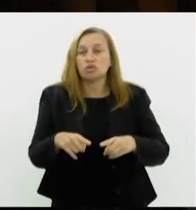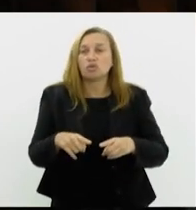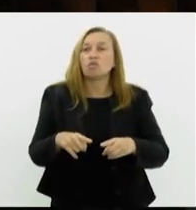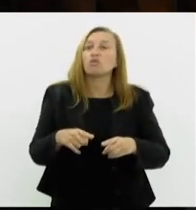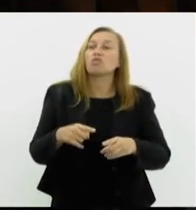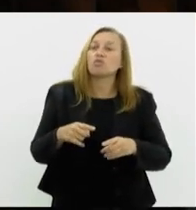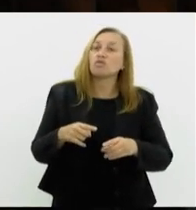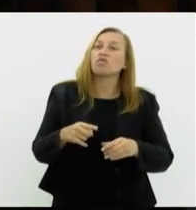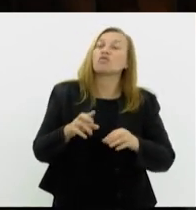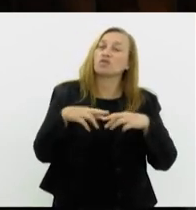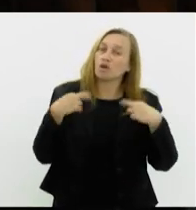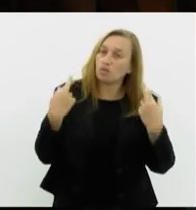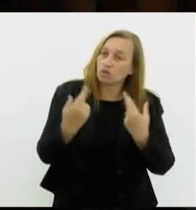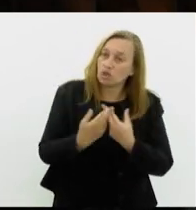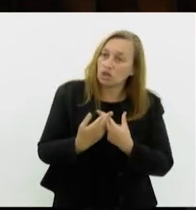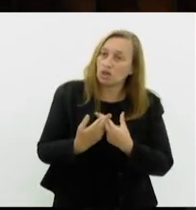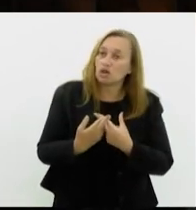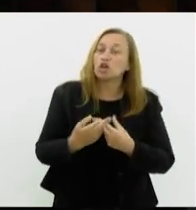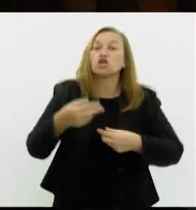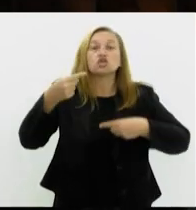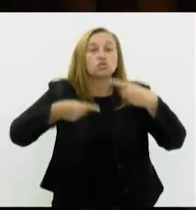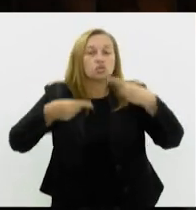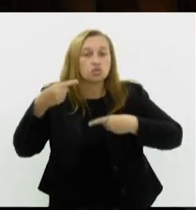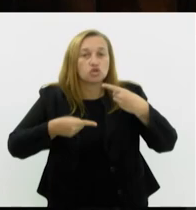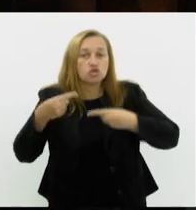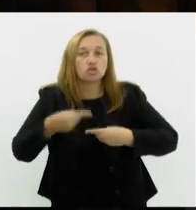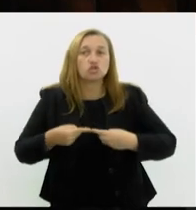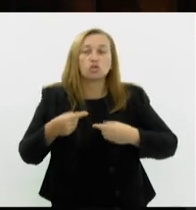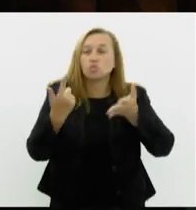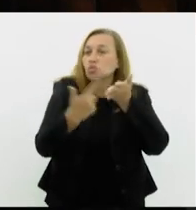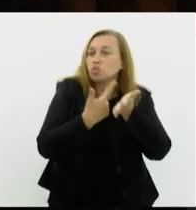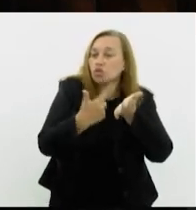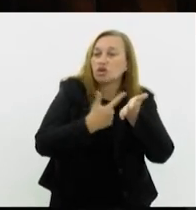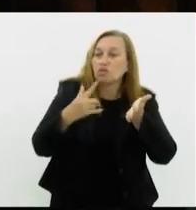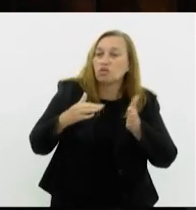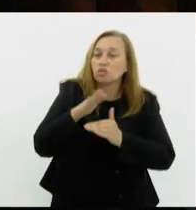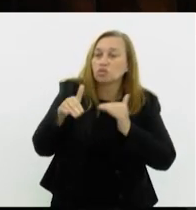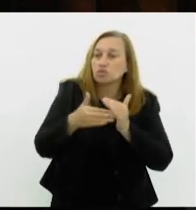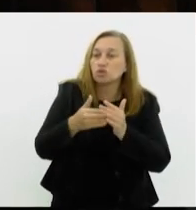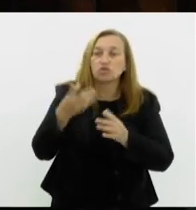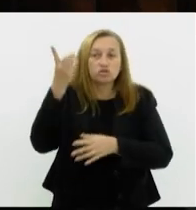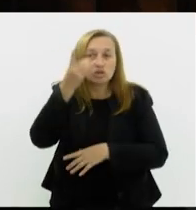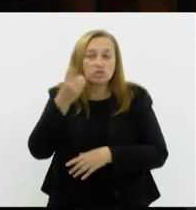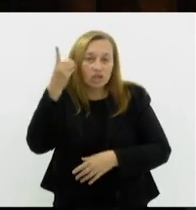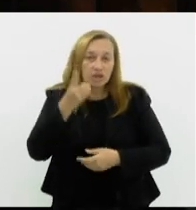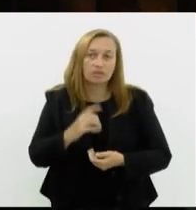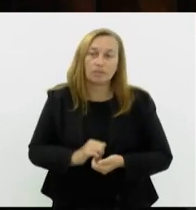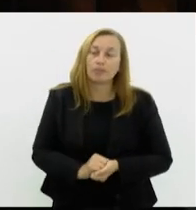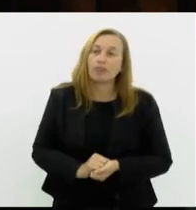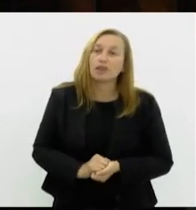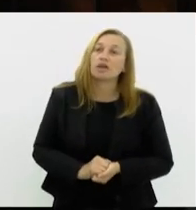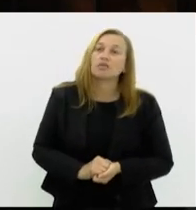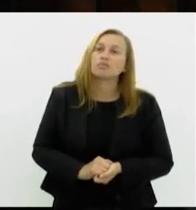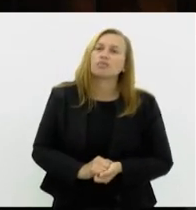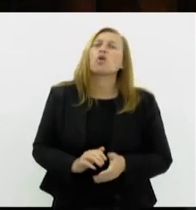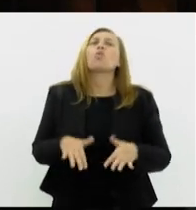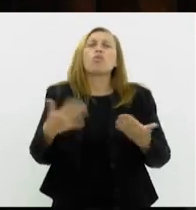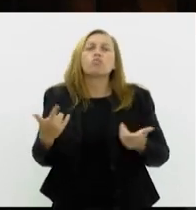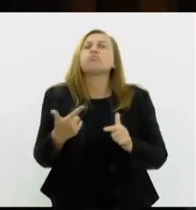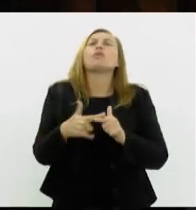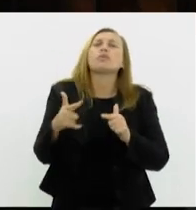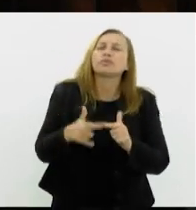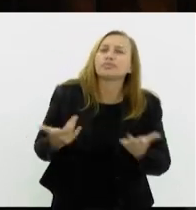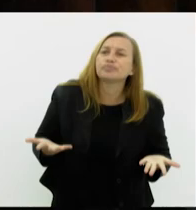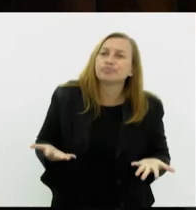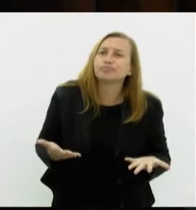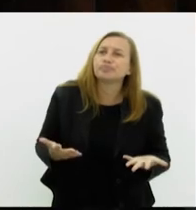vamos fazer uma reunião e debater a obra com todos os deputados tendo lido a obra. Qual o problema?